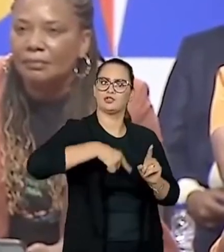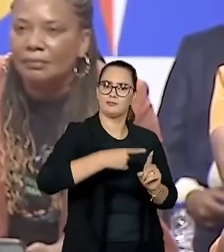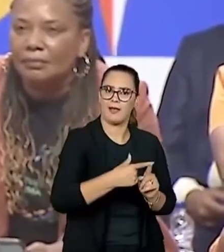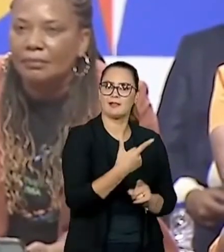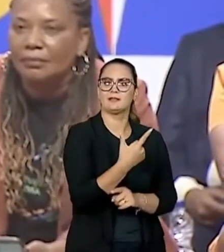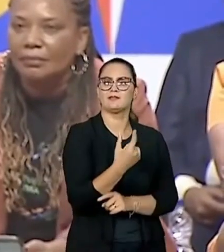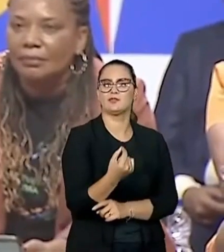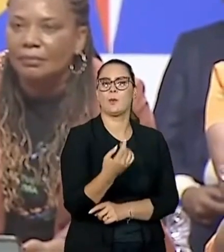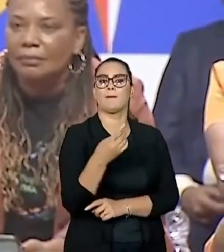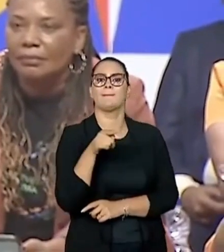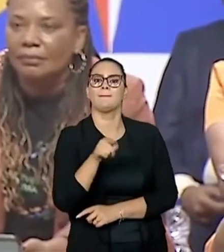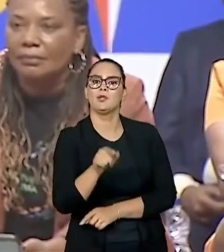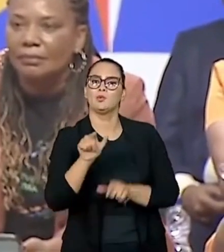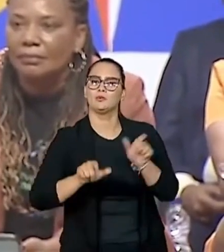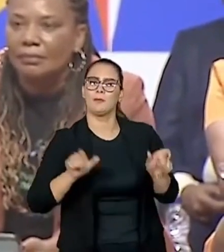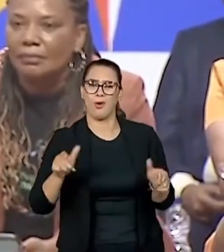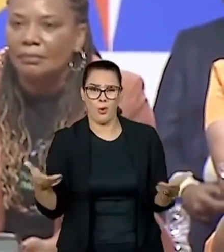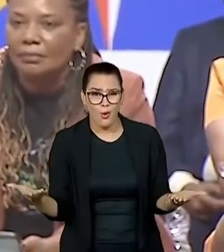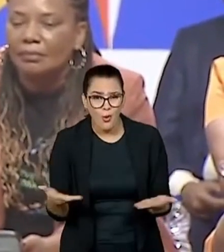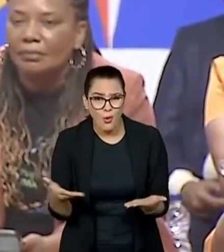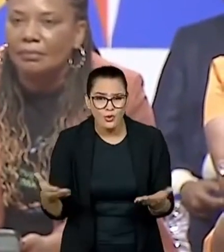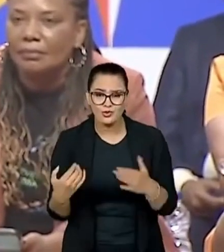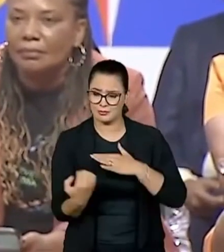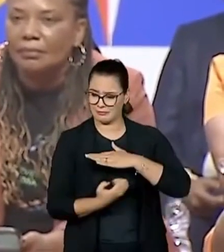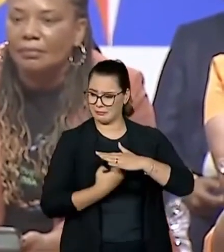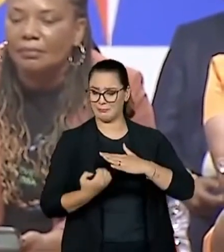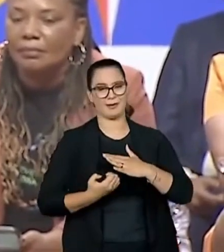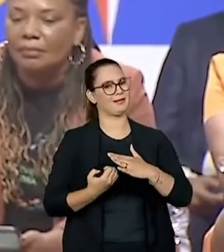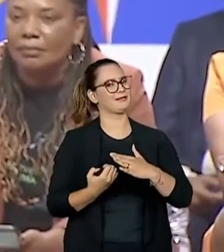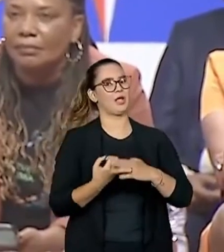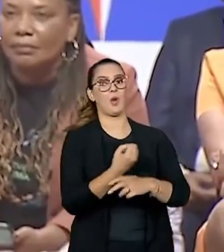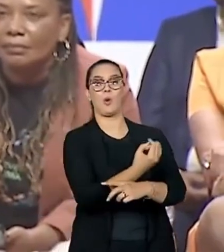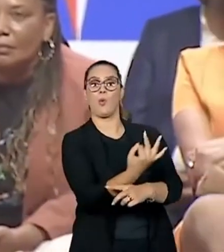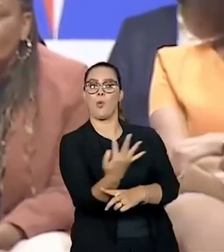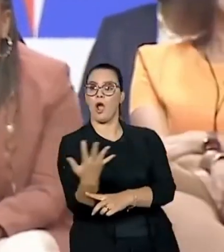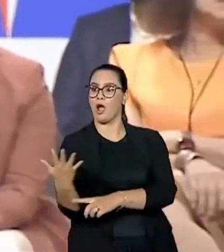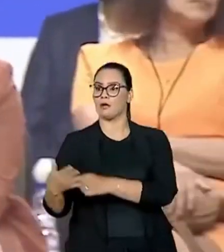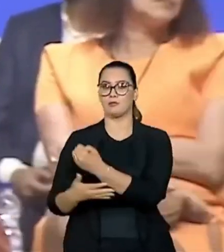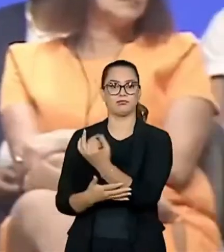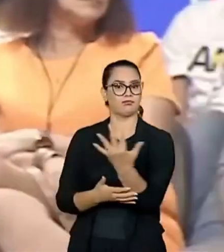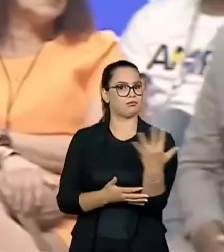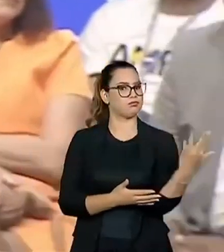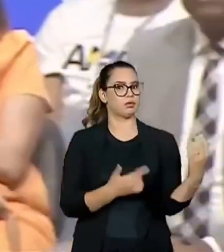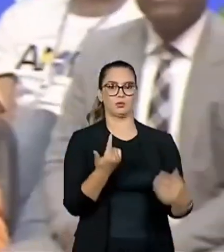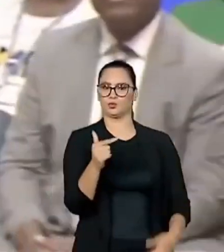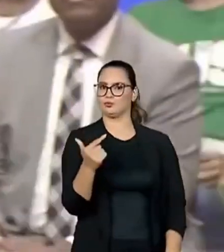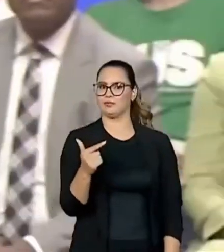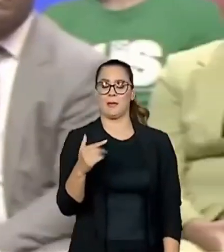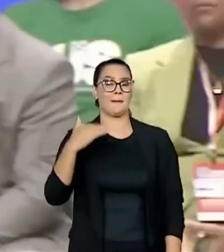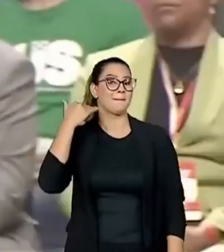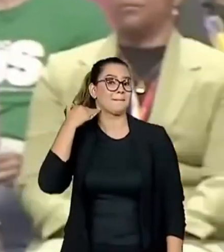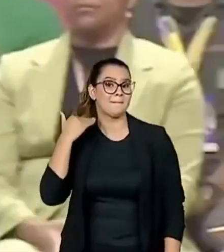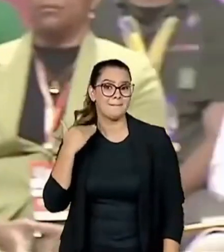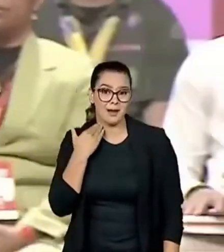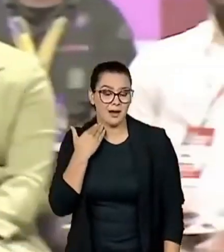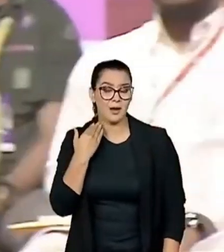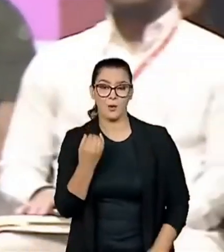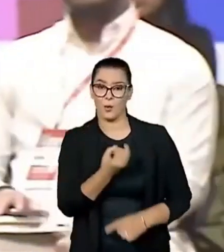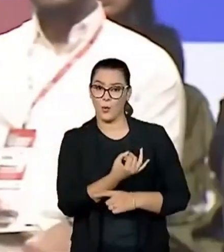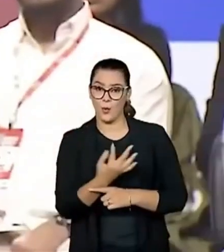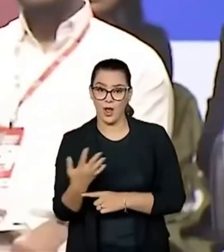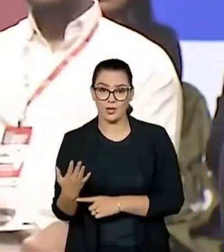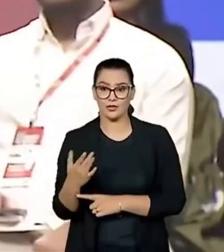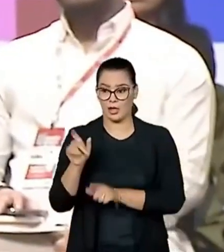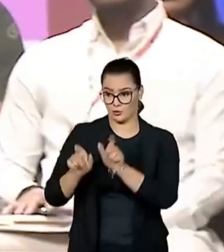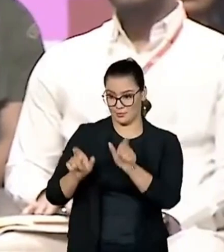trabalhadores. Hoje, as empresas já não têm mais essa quantidade de trabalhadores, os bancos já não têm mais a quantidade